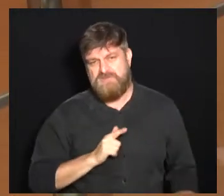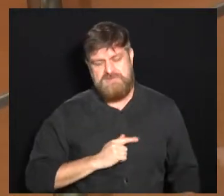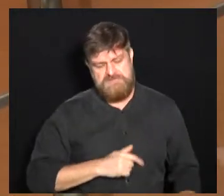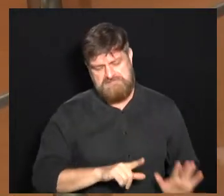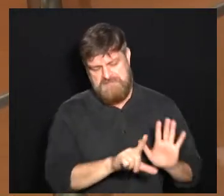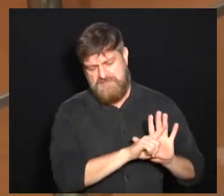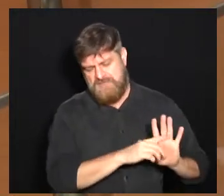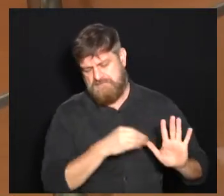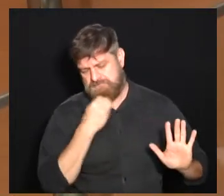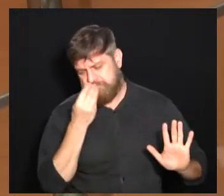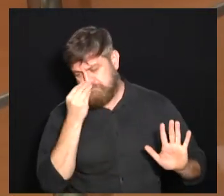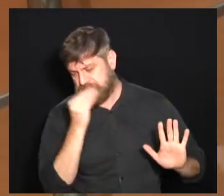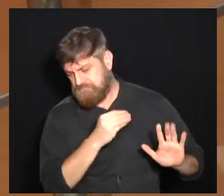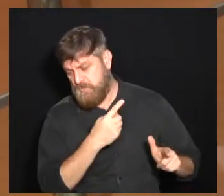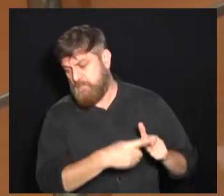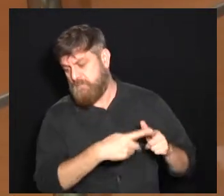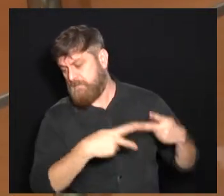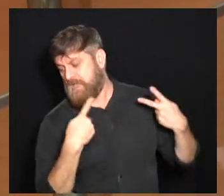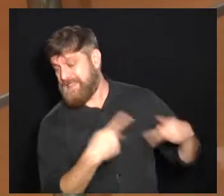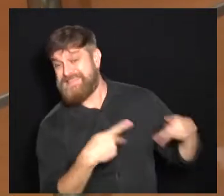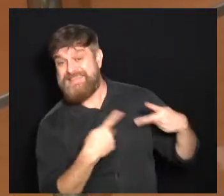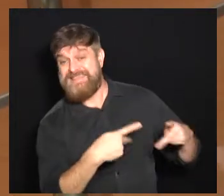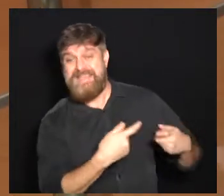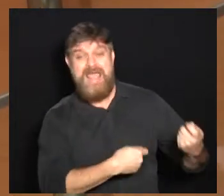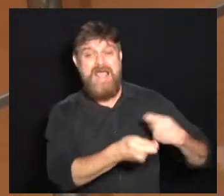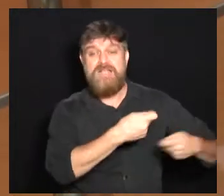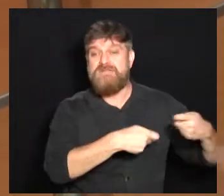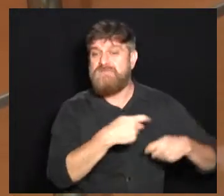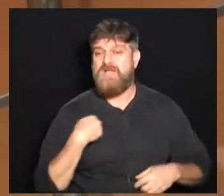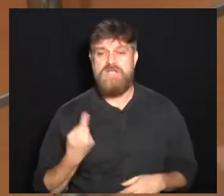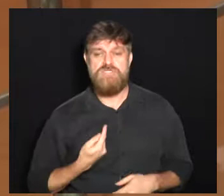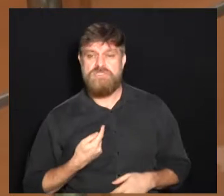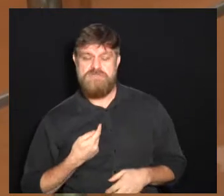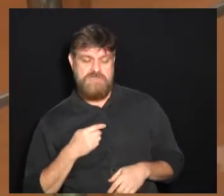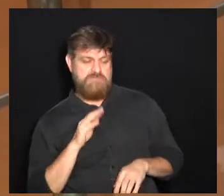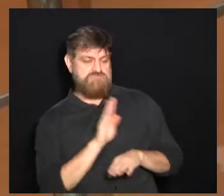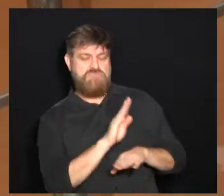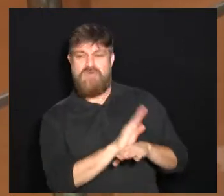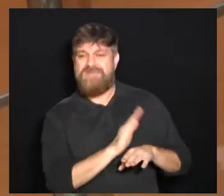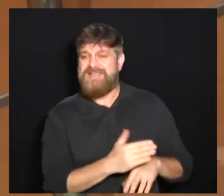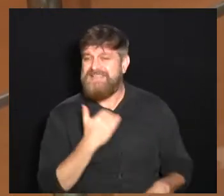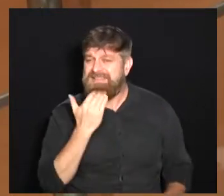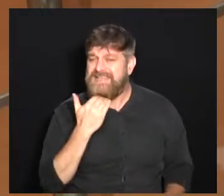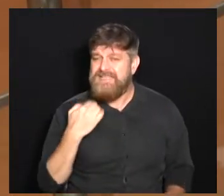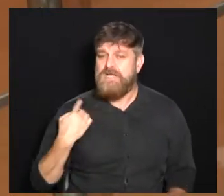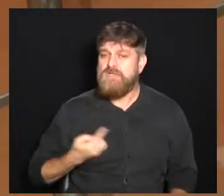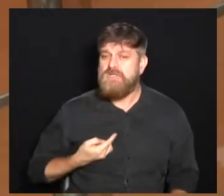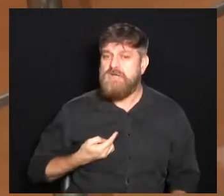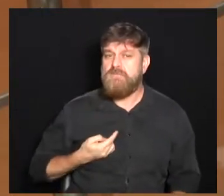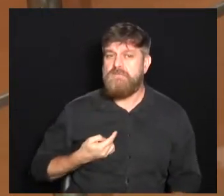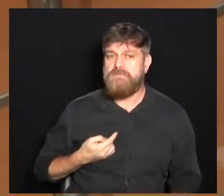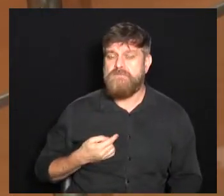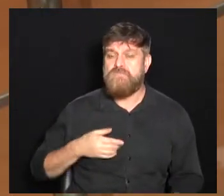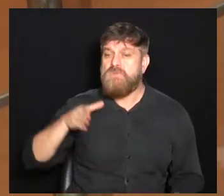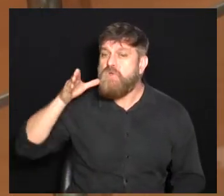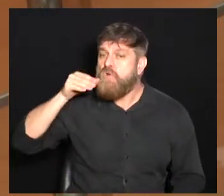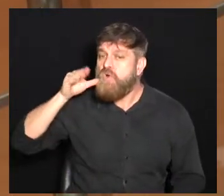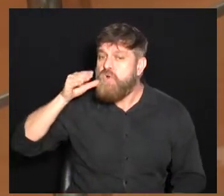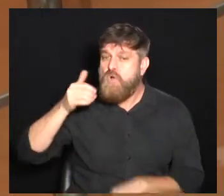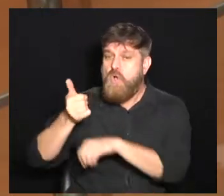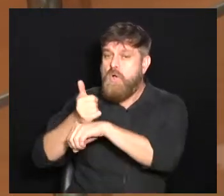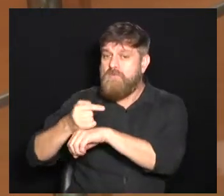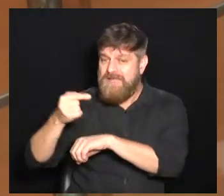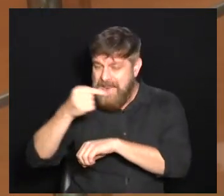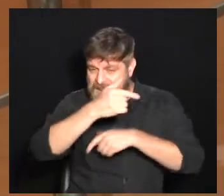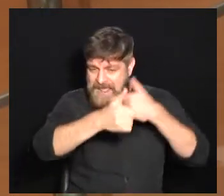for, o problema é deles, é administrativo, eles vão resolver. A gente não está aqui defendendo a entidade. A gente está defendendo os profissionais que lá